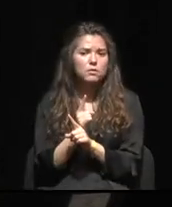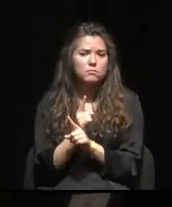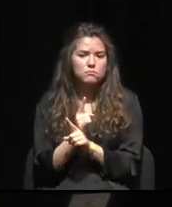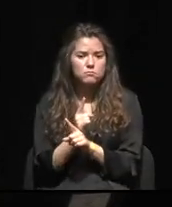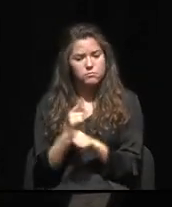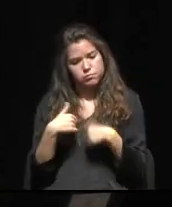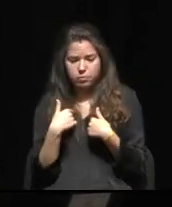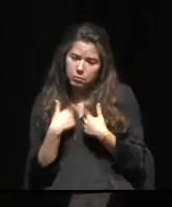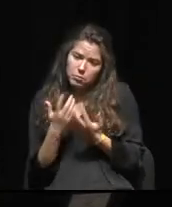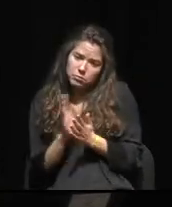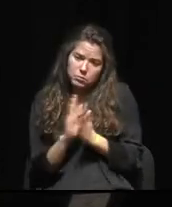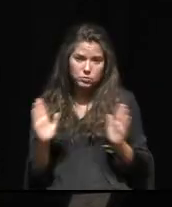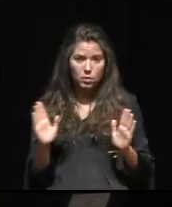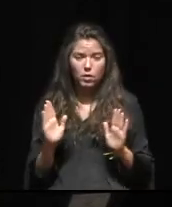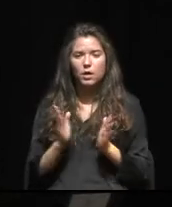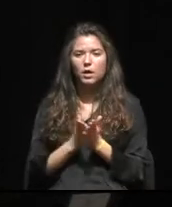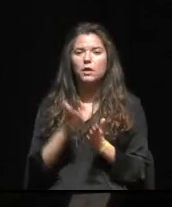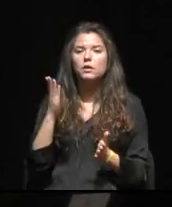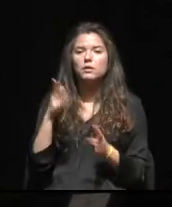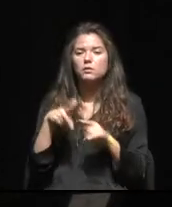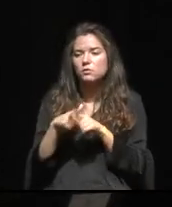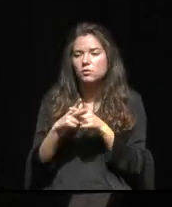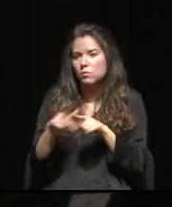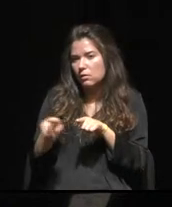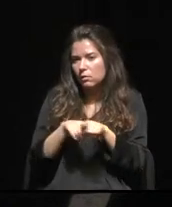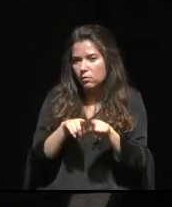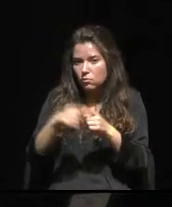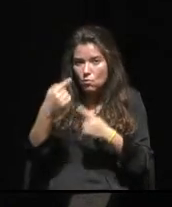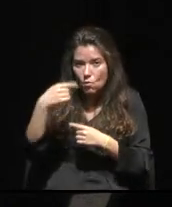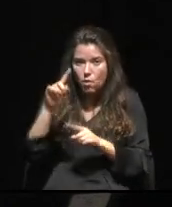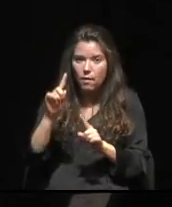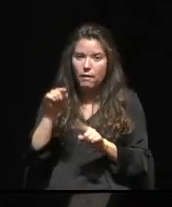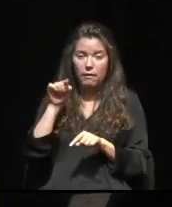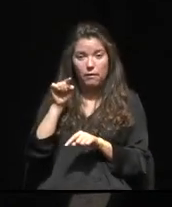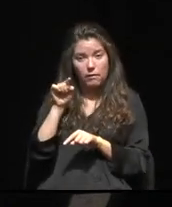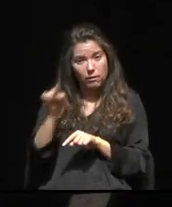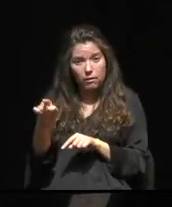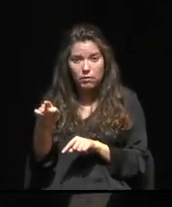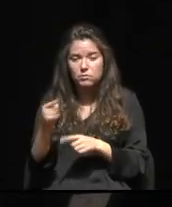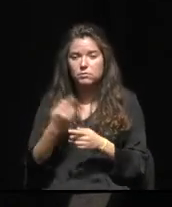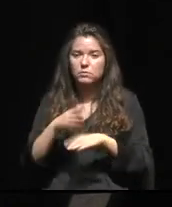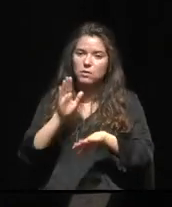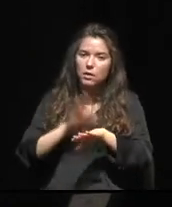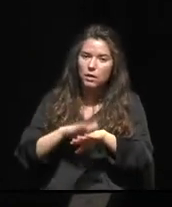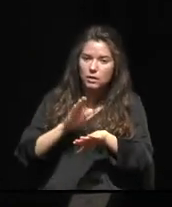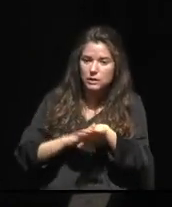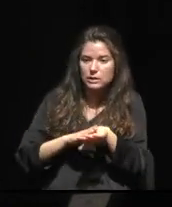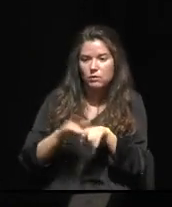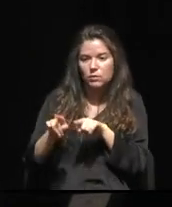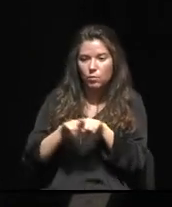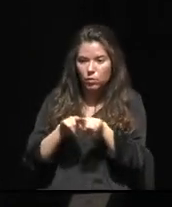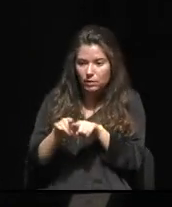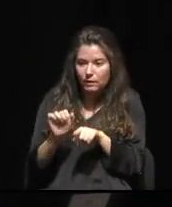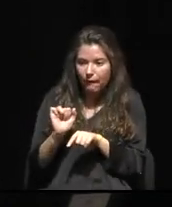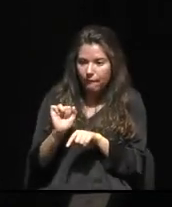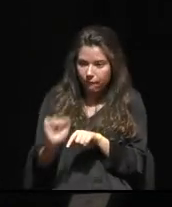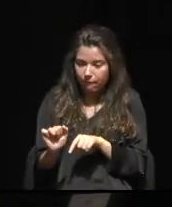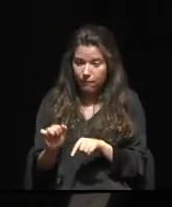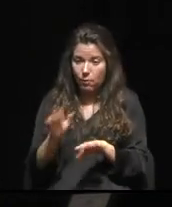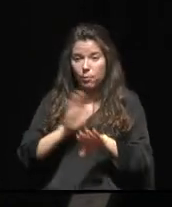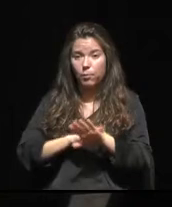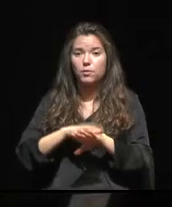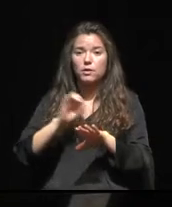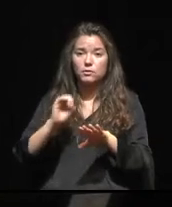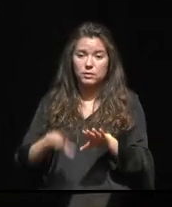mesmo eles não são instrumento da política eles são uma das razões de ser da polí é por